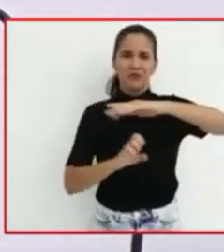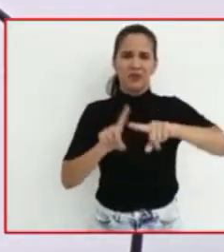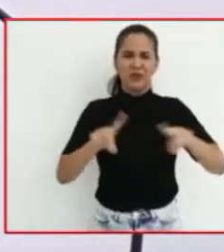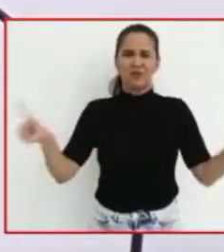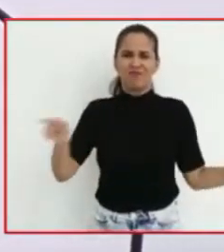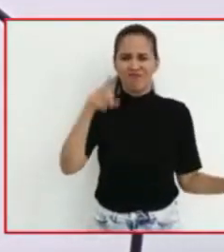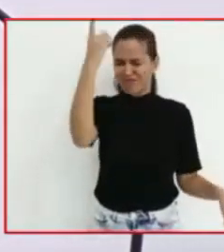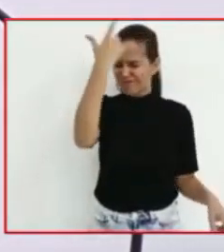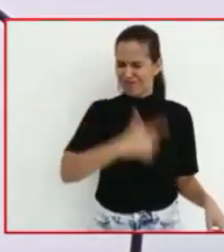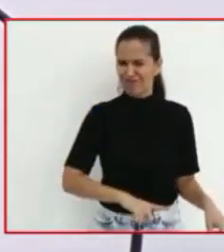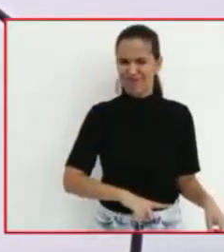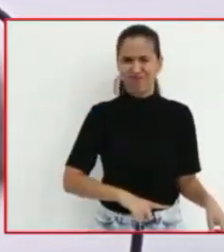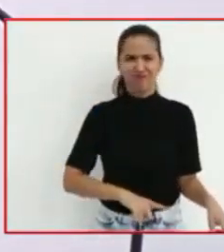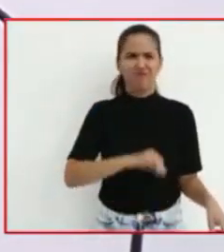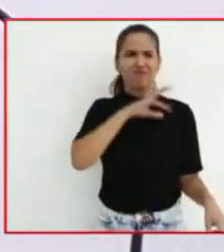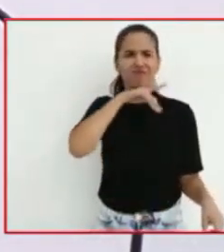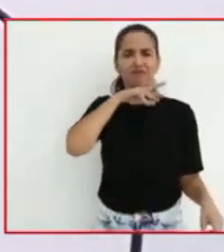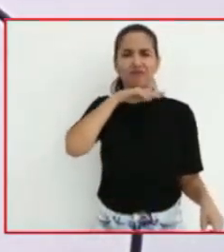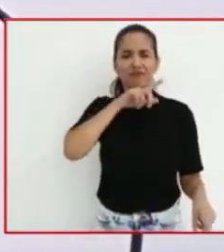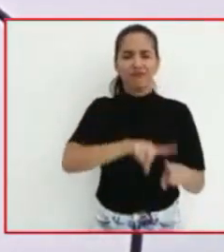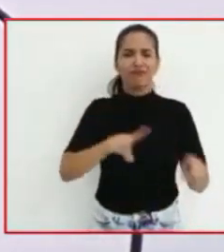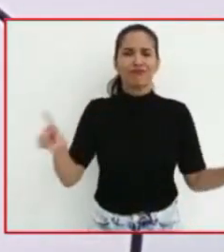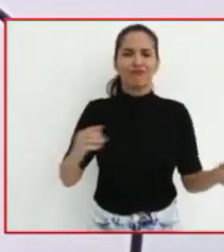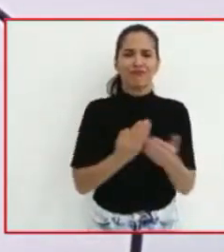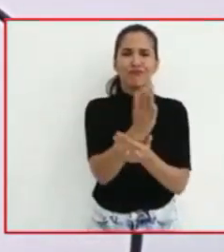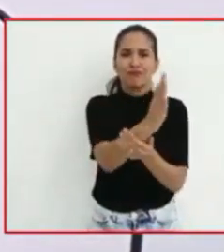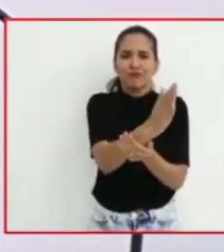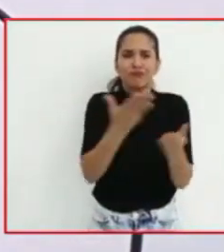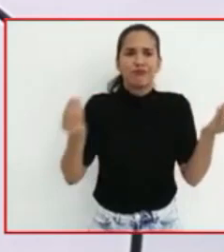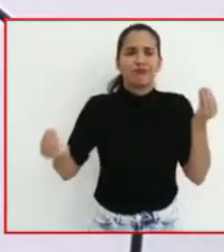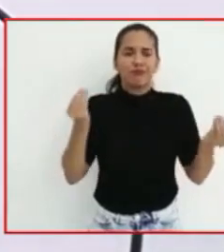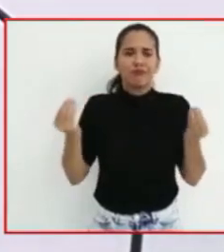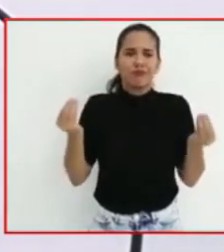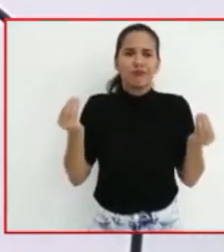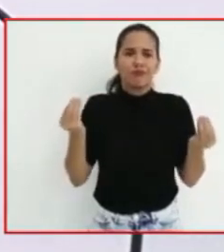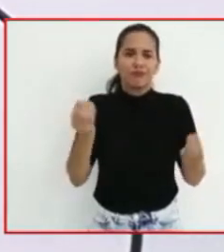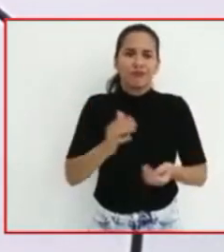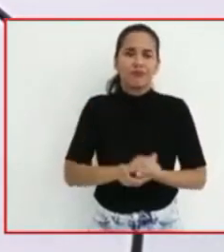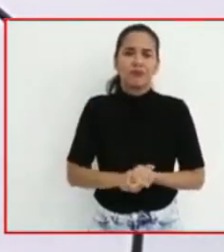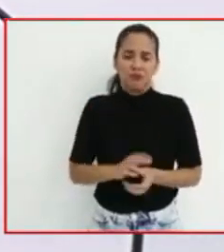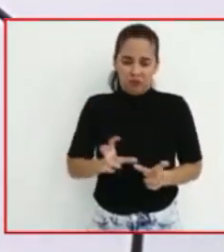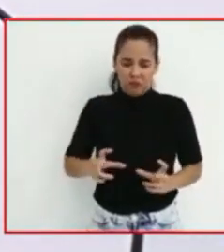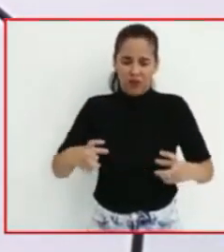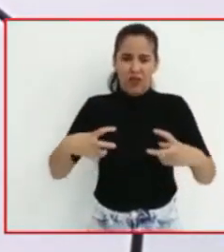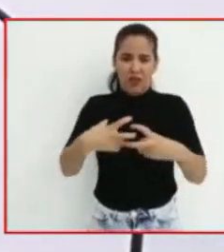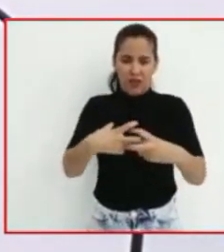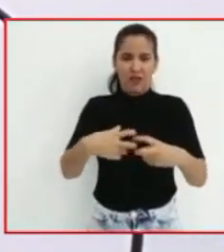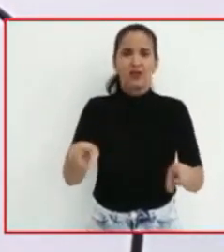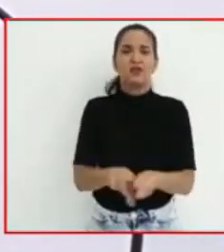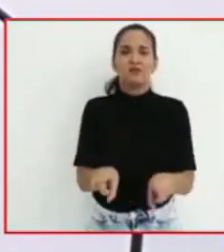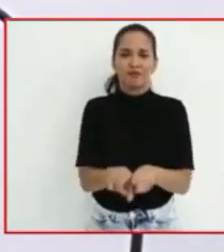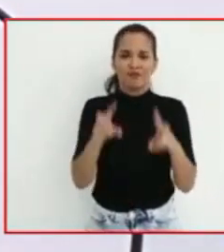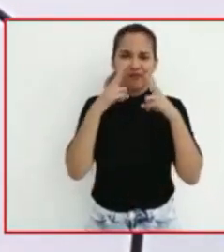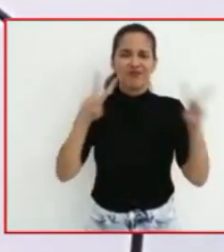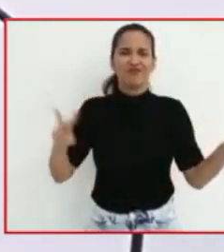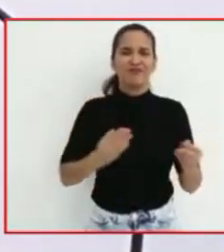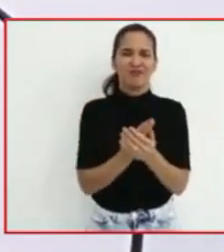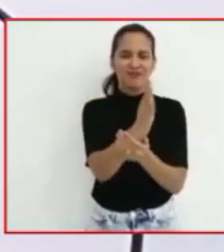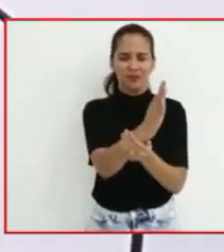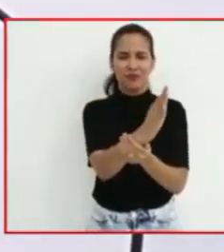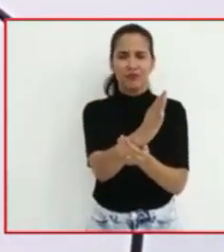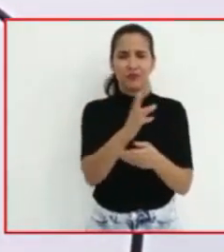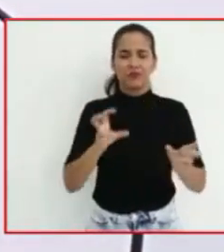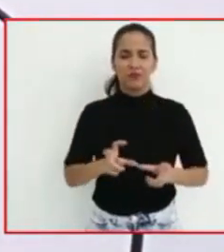porcaria, e foi aprovado nessa Câmara. Também já vi sendo aprovado, inclusive